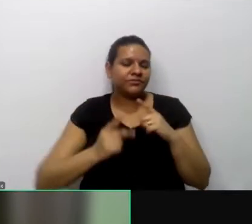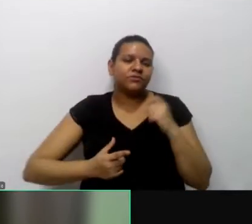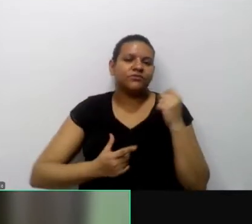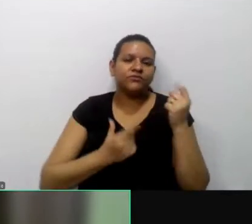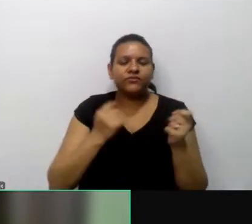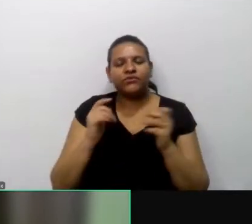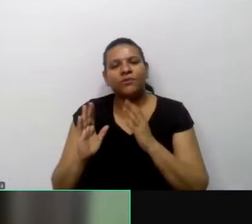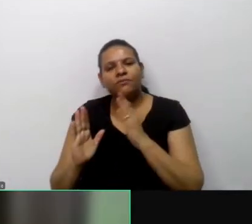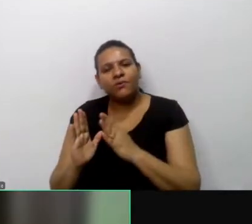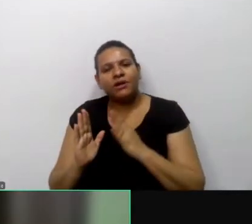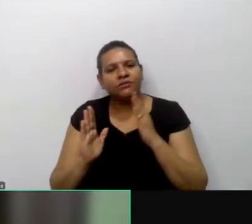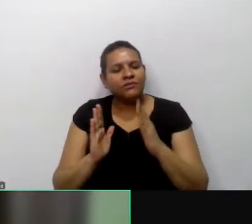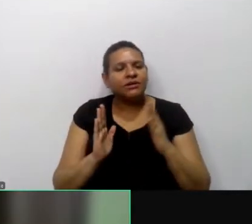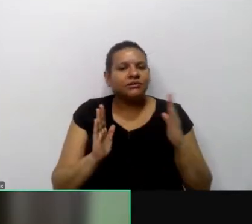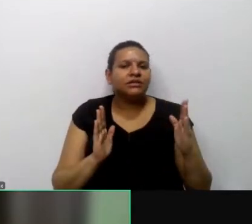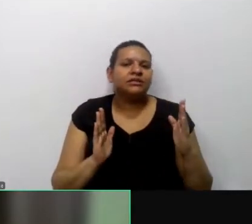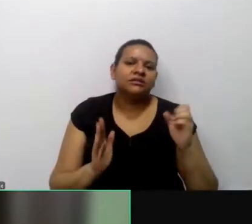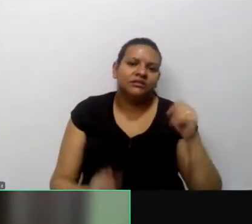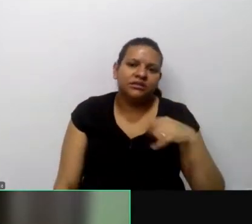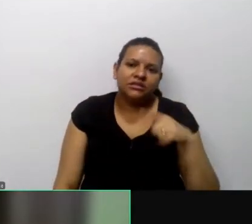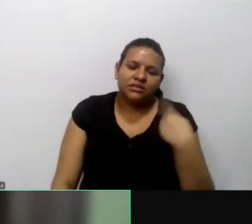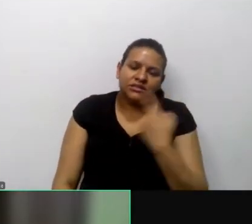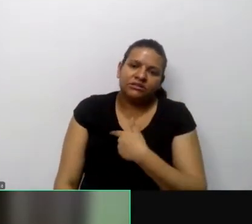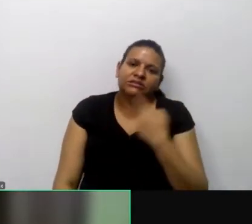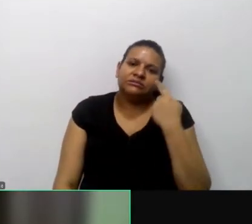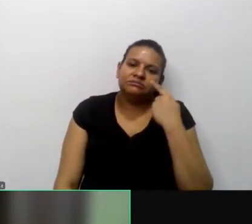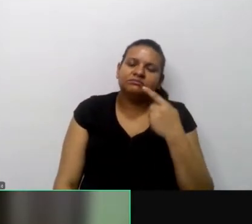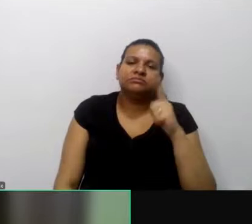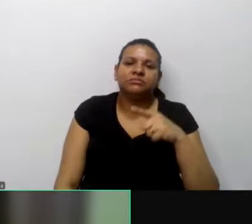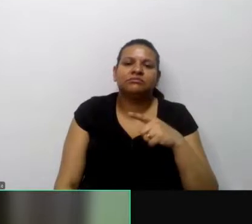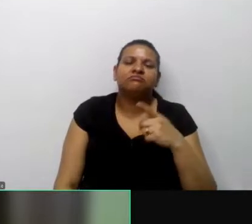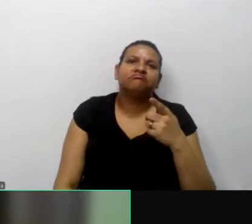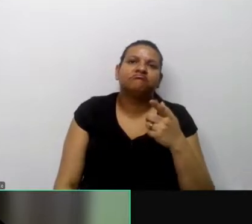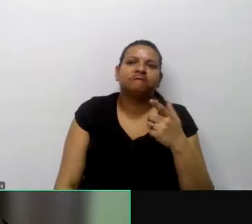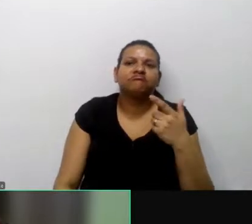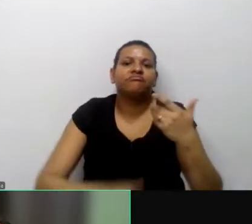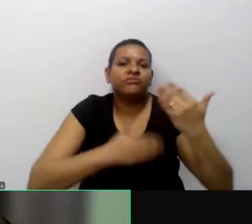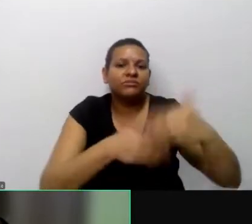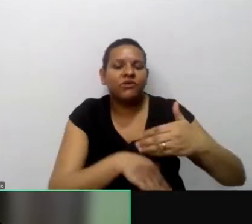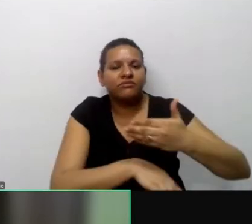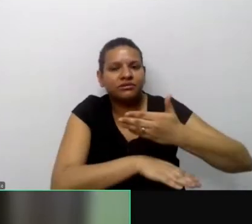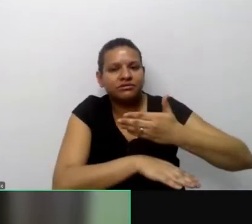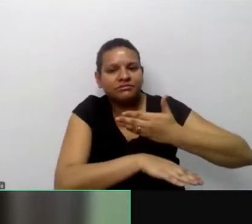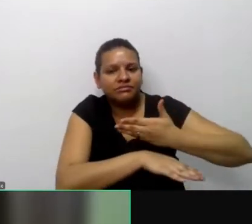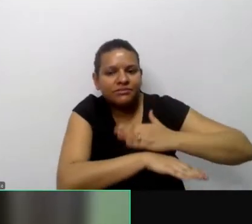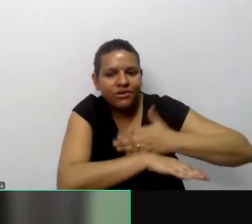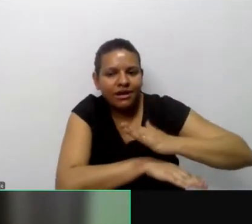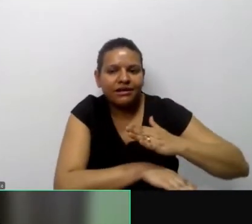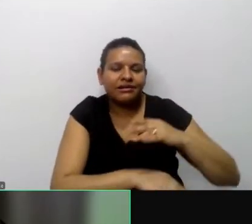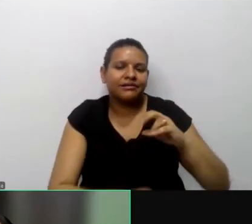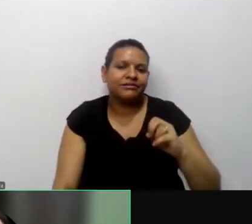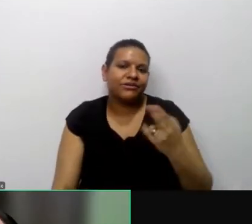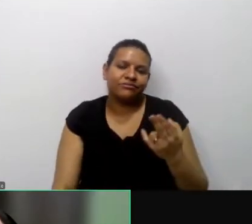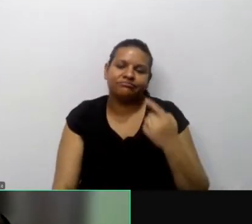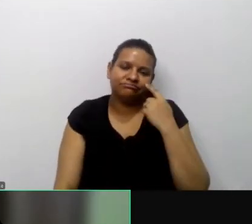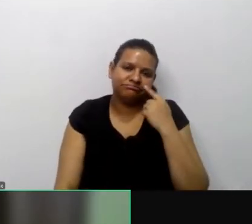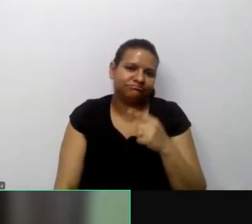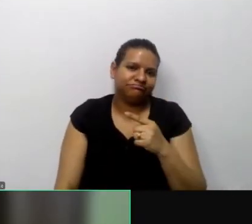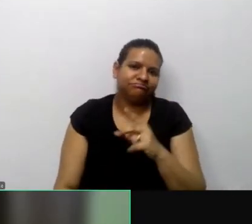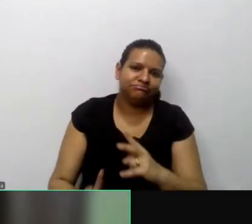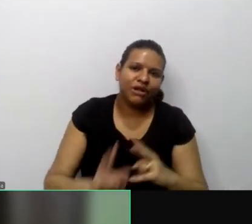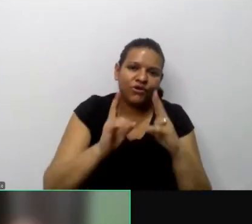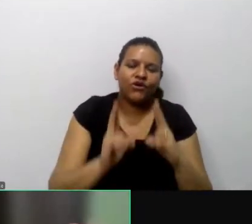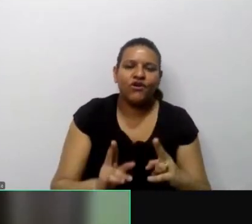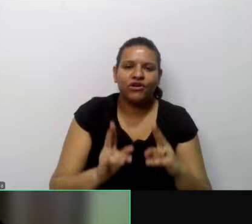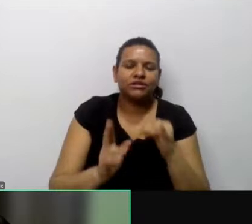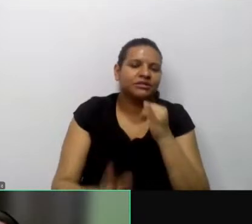de trabalhar com mock tests ou simulados, mesmo que seja de um recorte, sei lá, uma prova de proficiência que